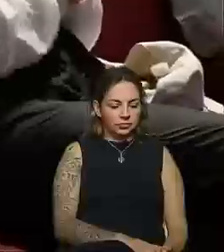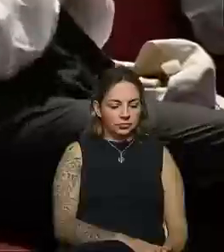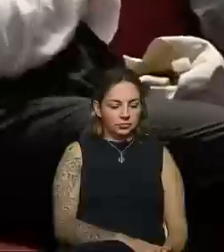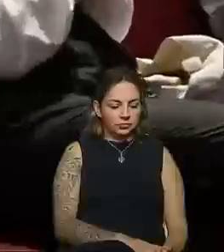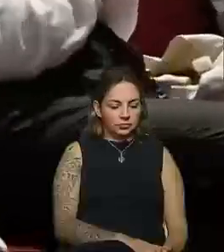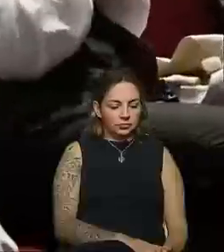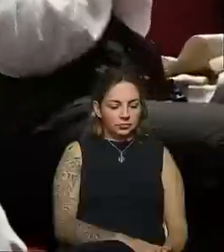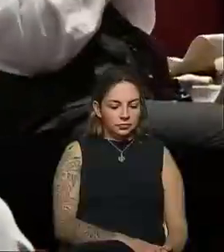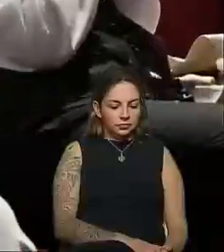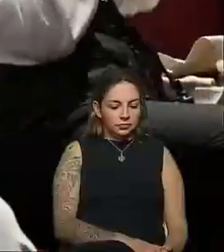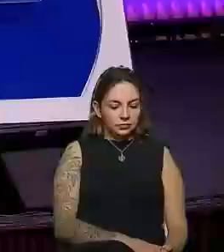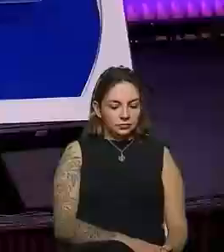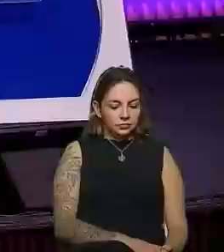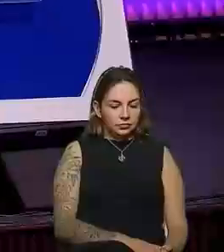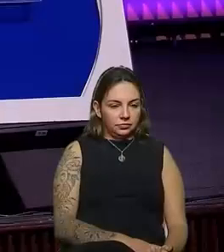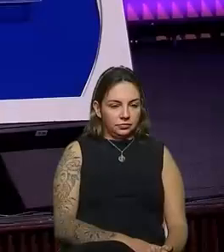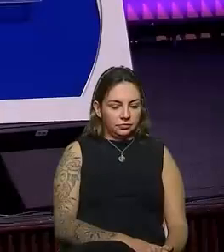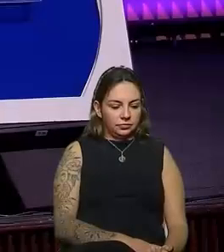Você, mestre.